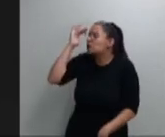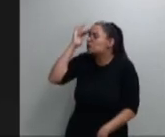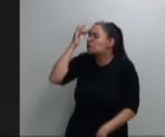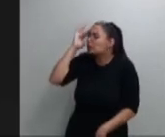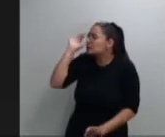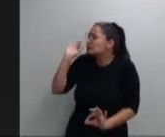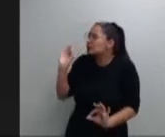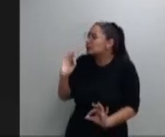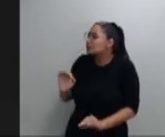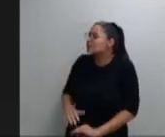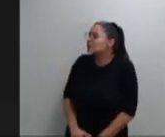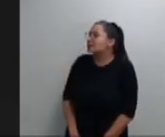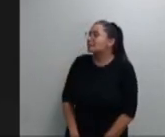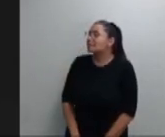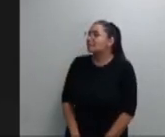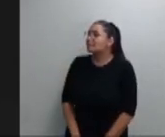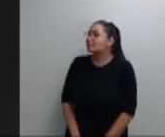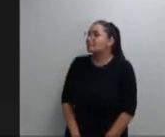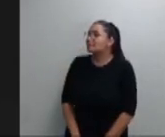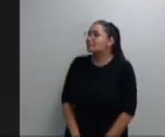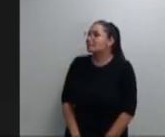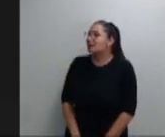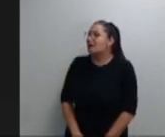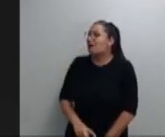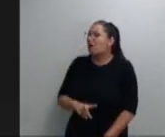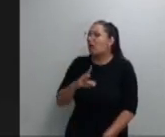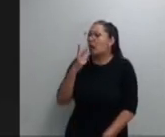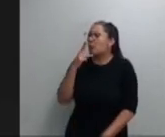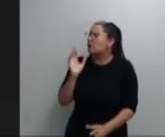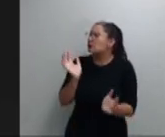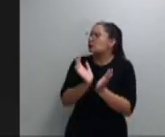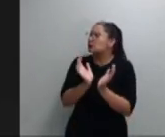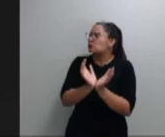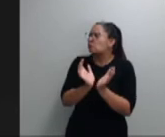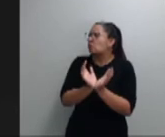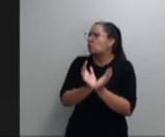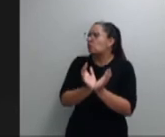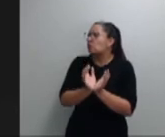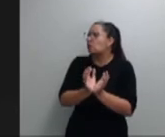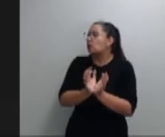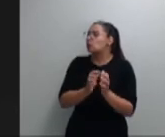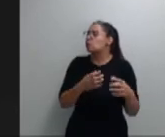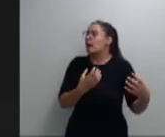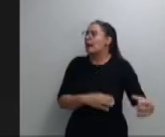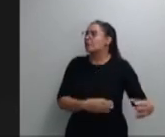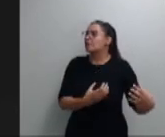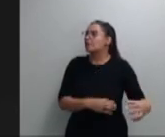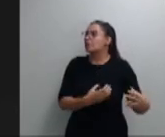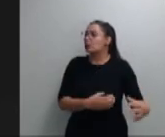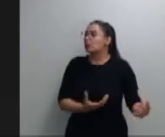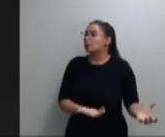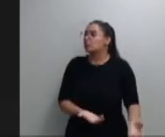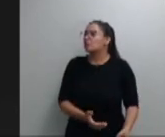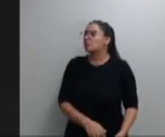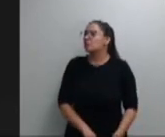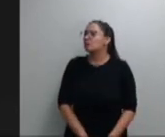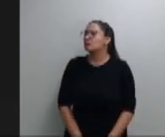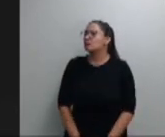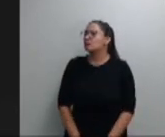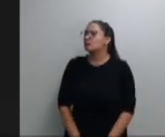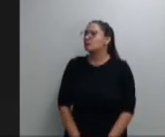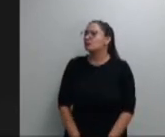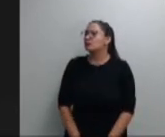é parece que a comissão do concurso tinha a